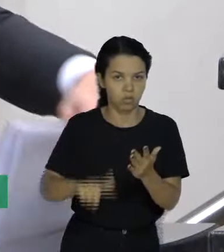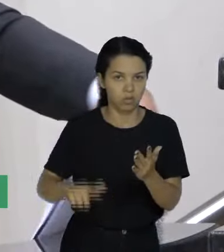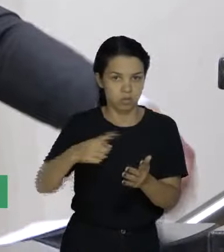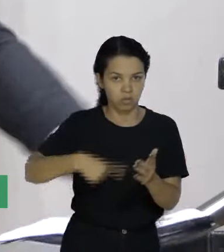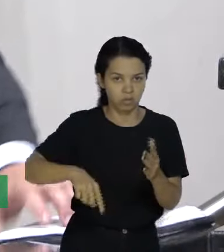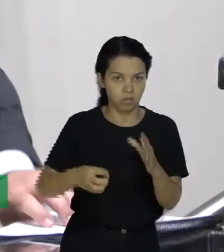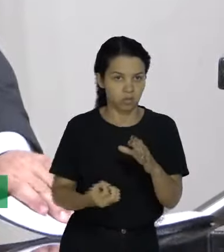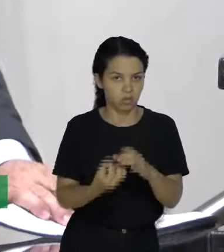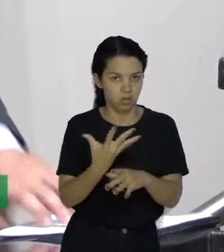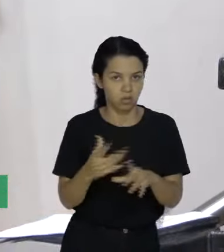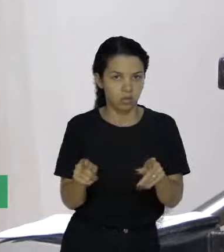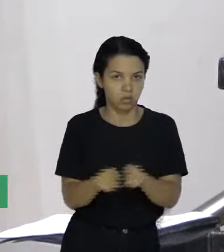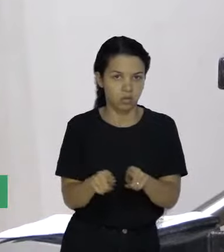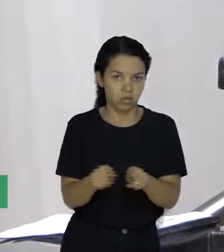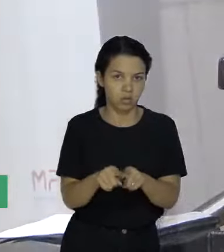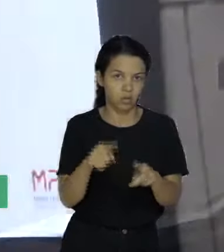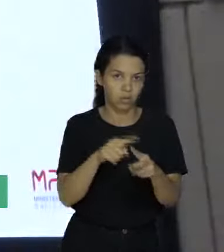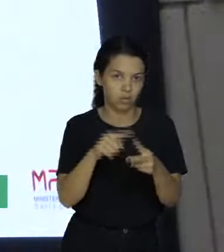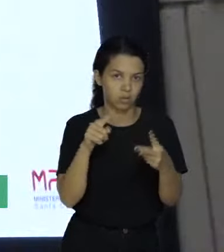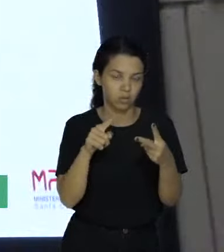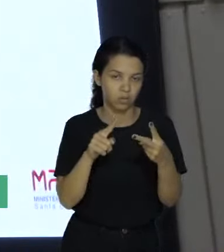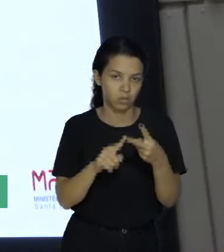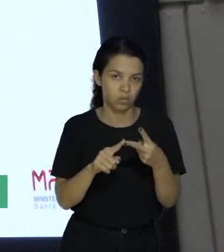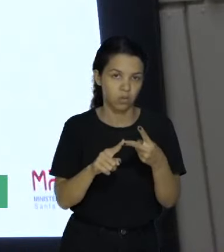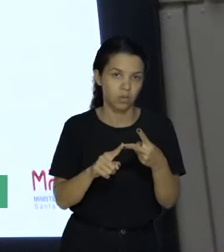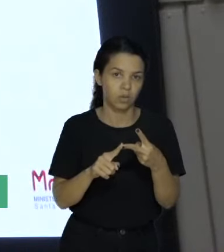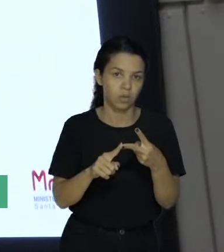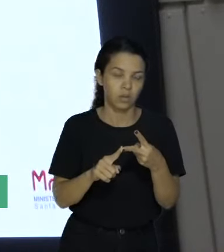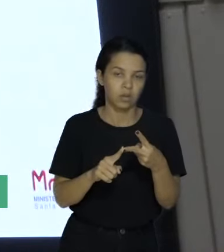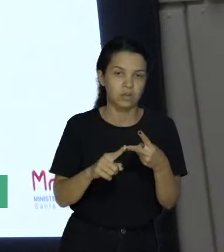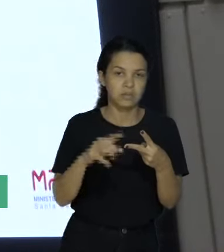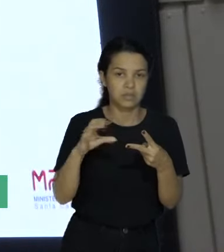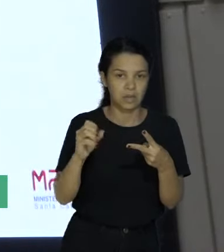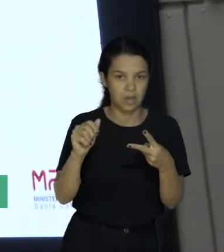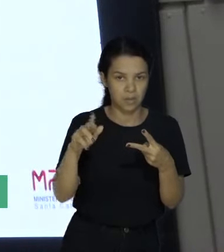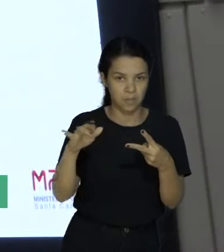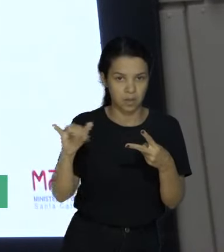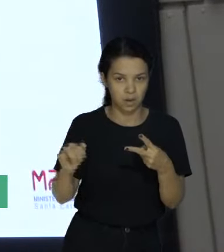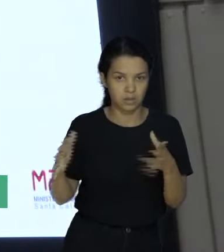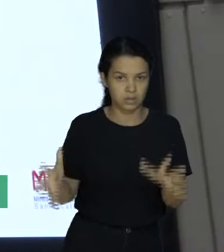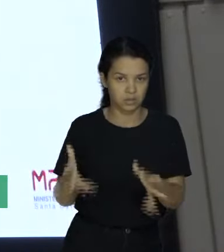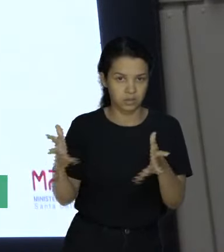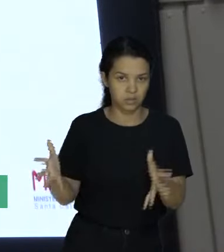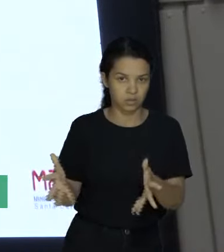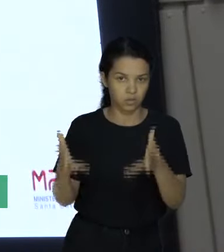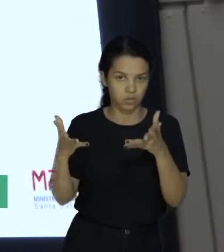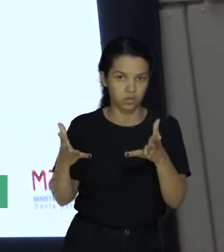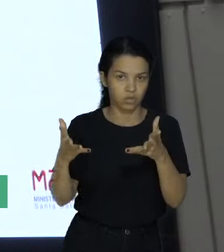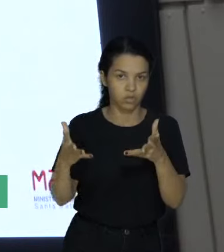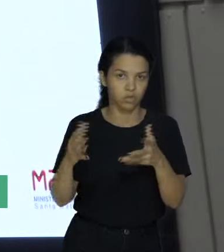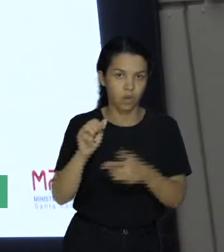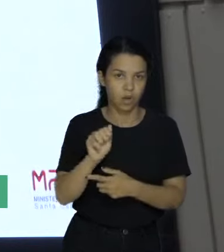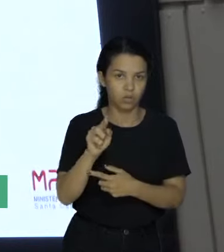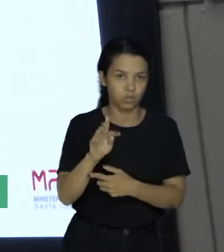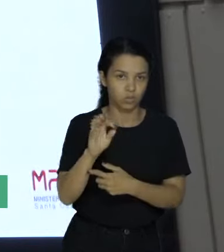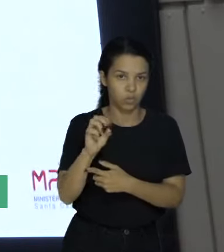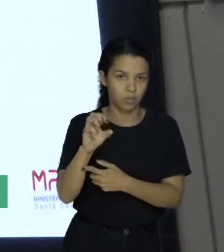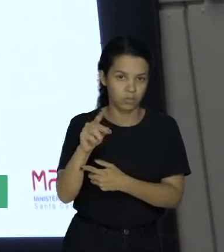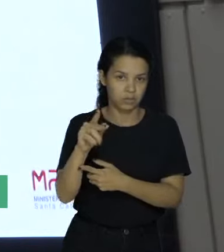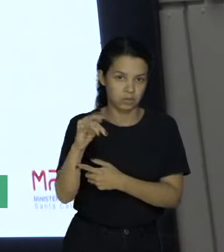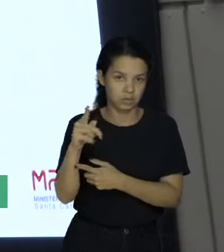criamos duas câmaras de incentivo autocomposição uma delas atuou